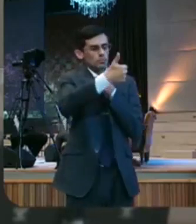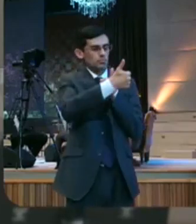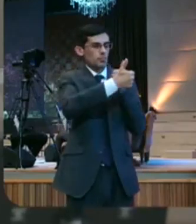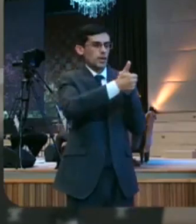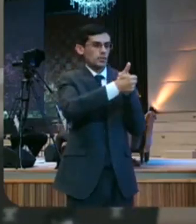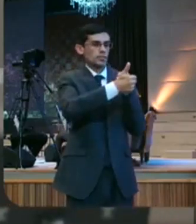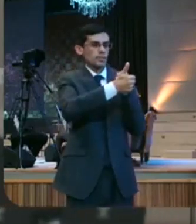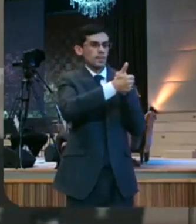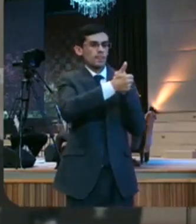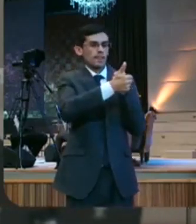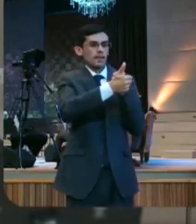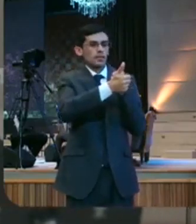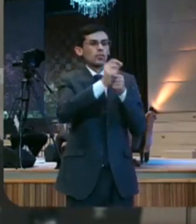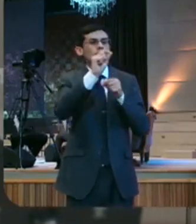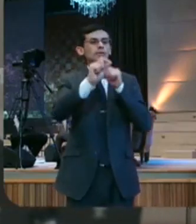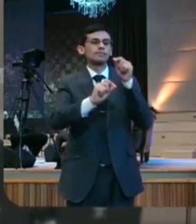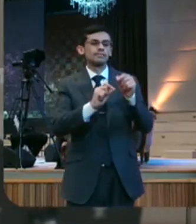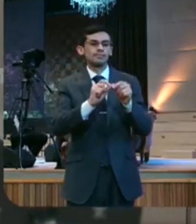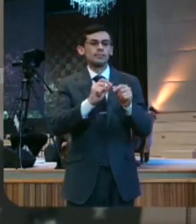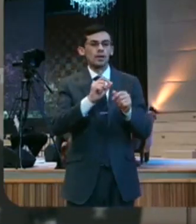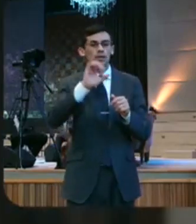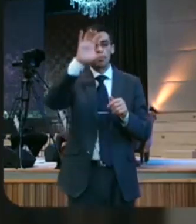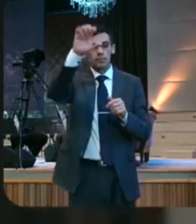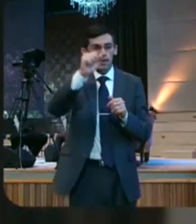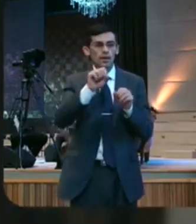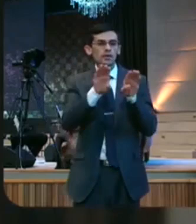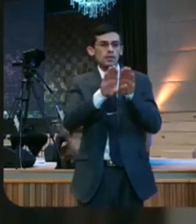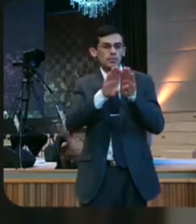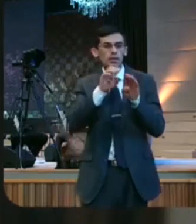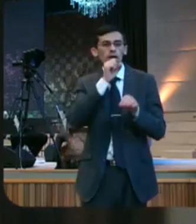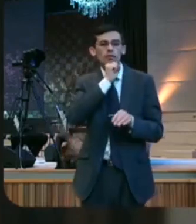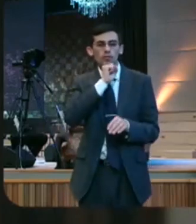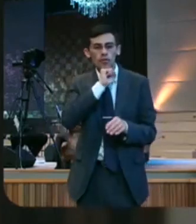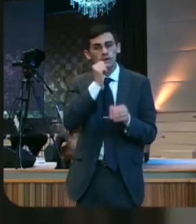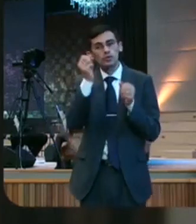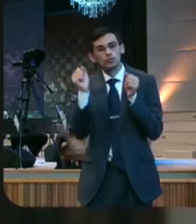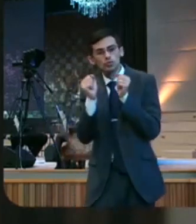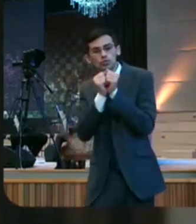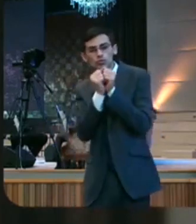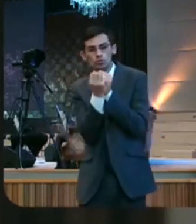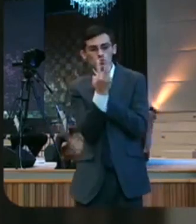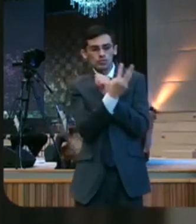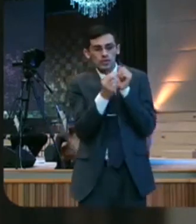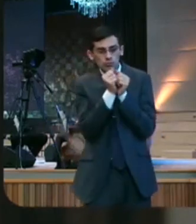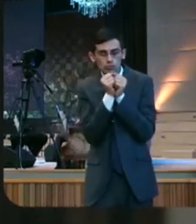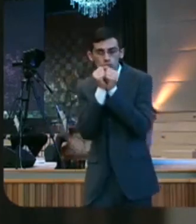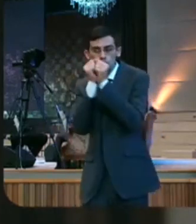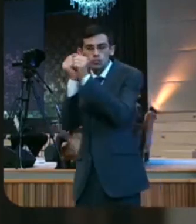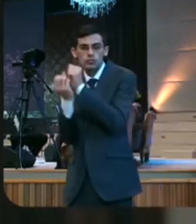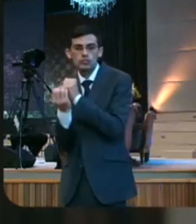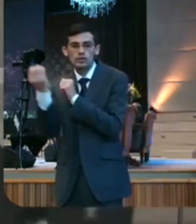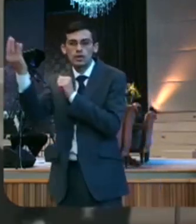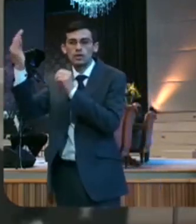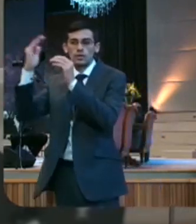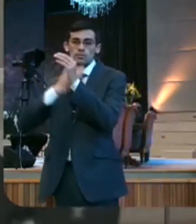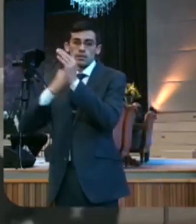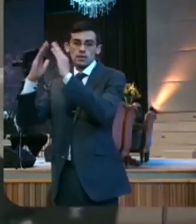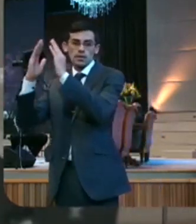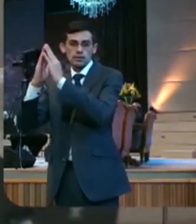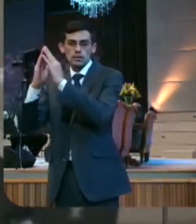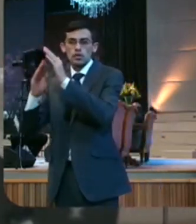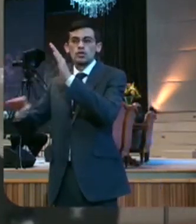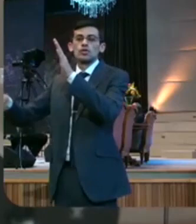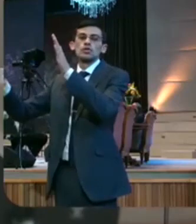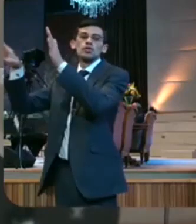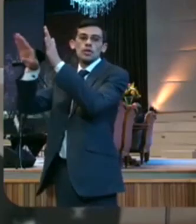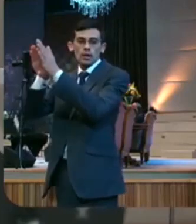Araraquara, e pega a sua avó e vem para minha casa. E quando você chegar aqui,